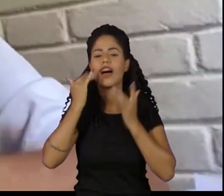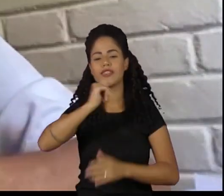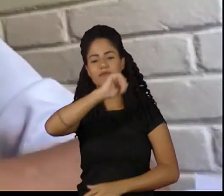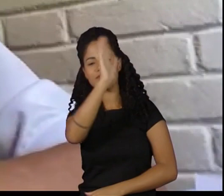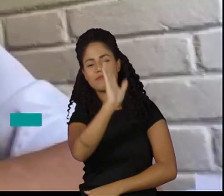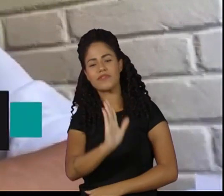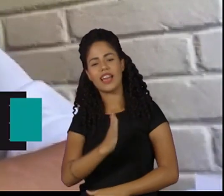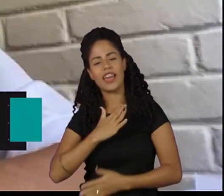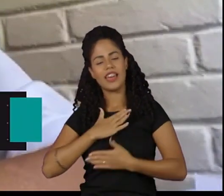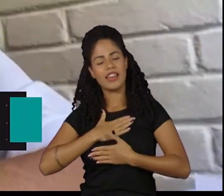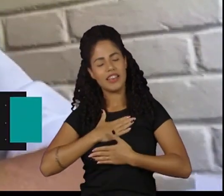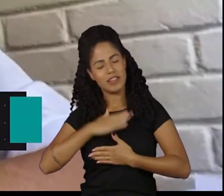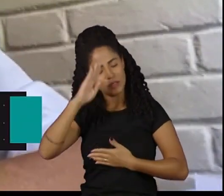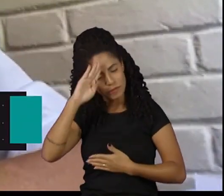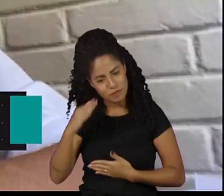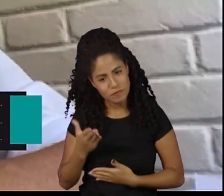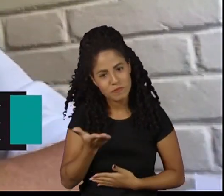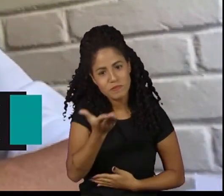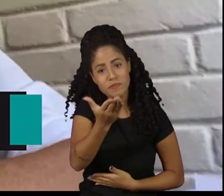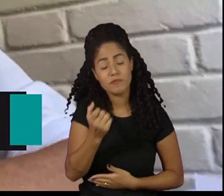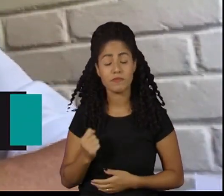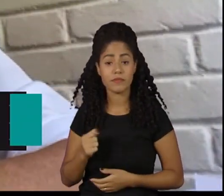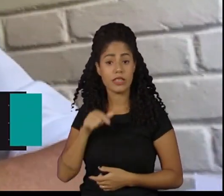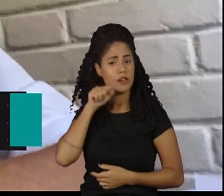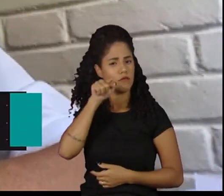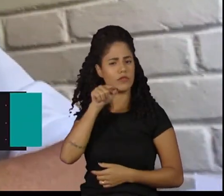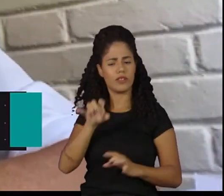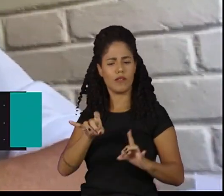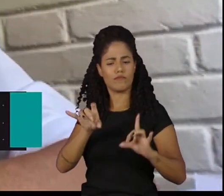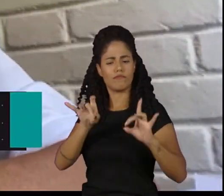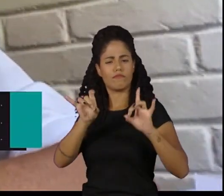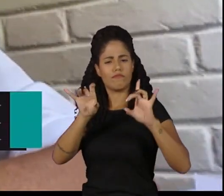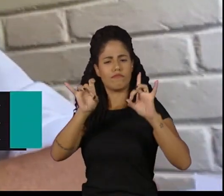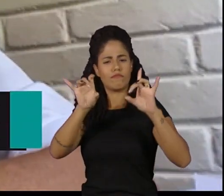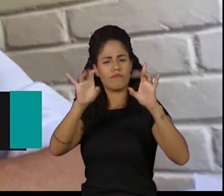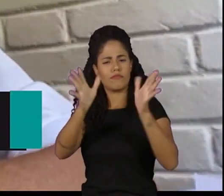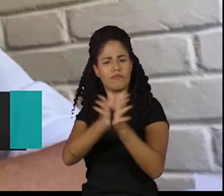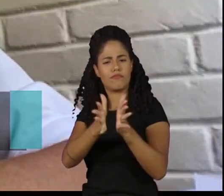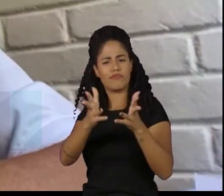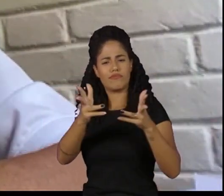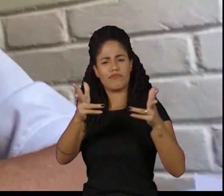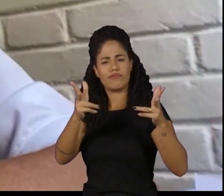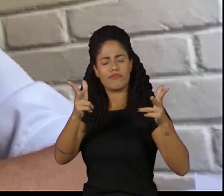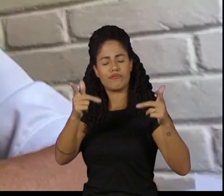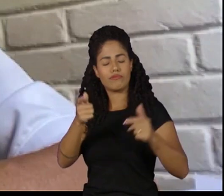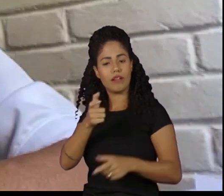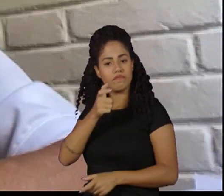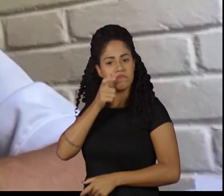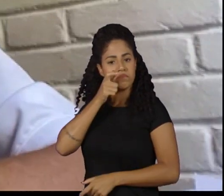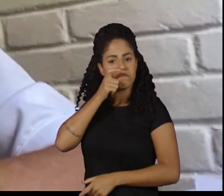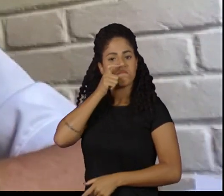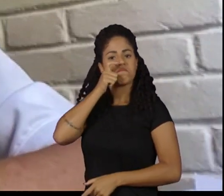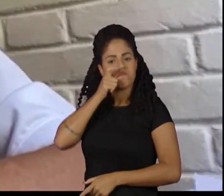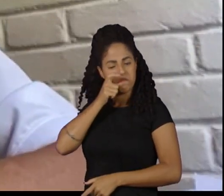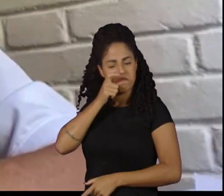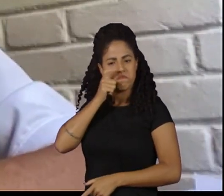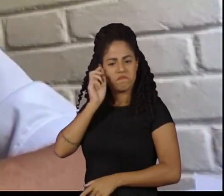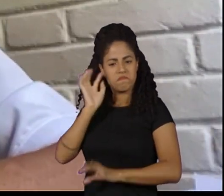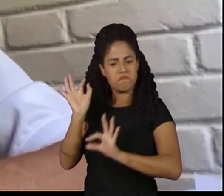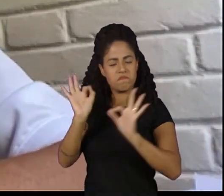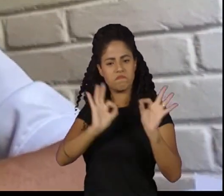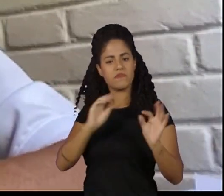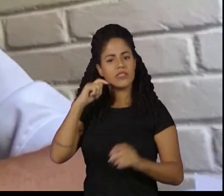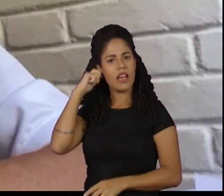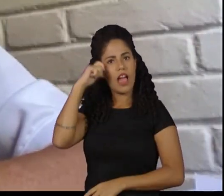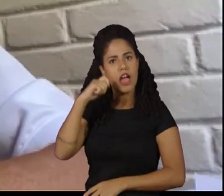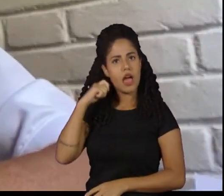teu fã. Você é uma pessoa admirável de se ver em cena. E se não fosse ator, com certeza